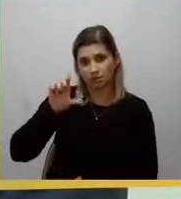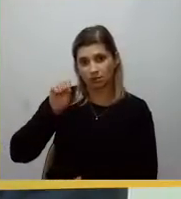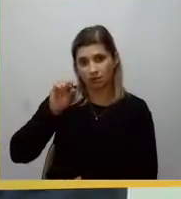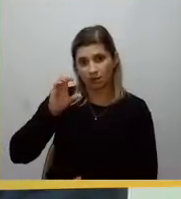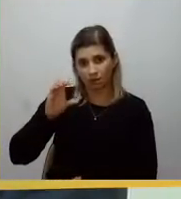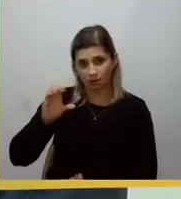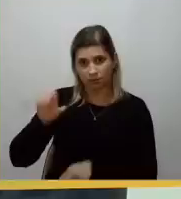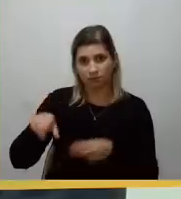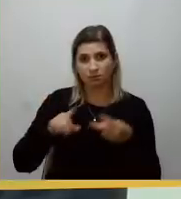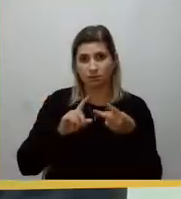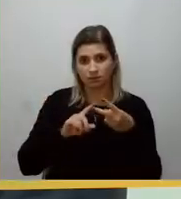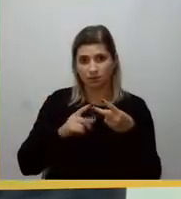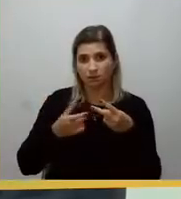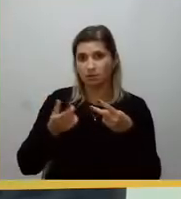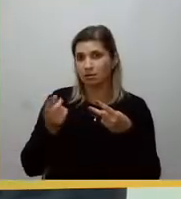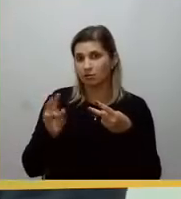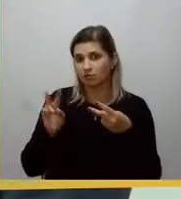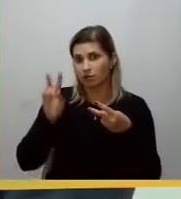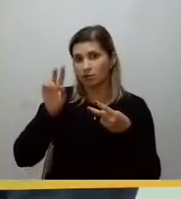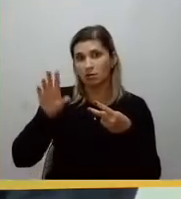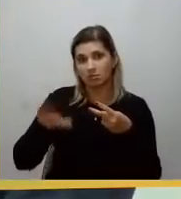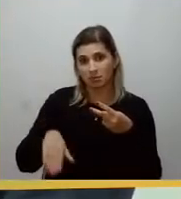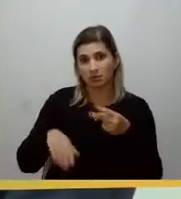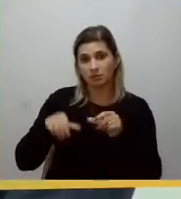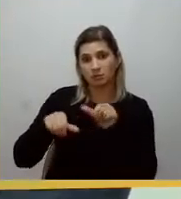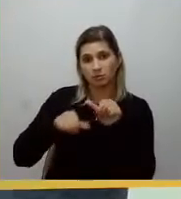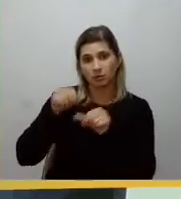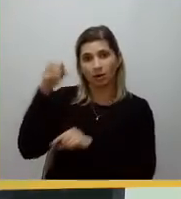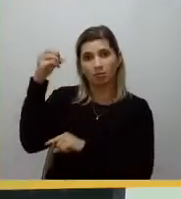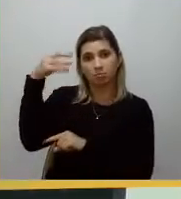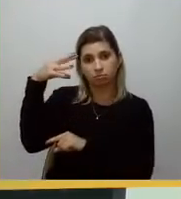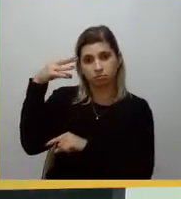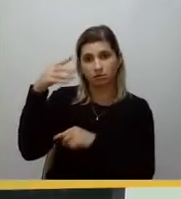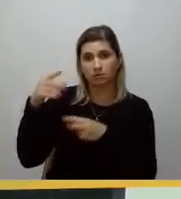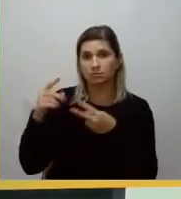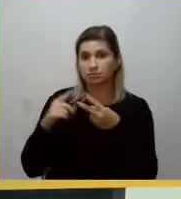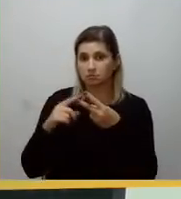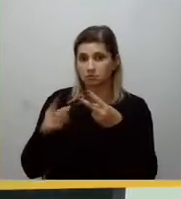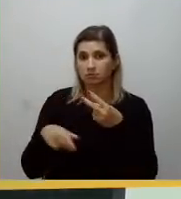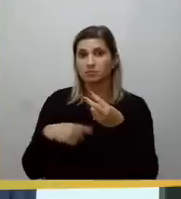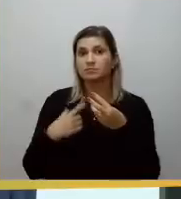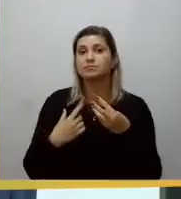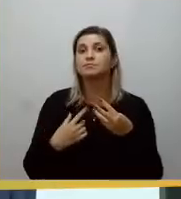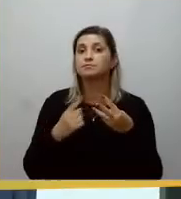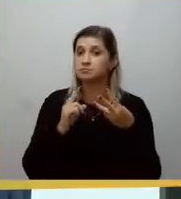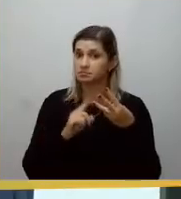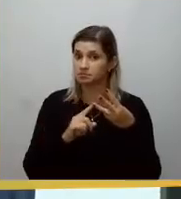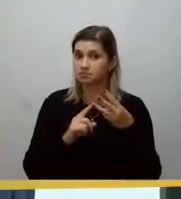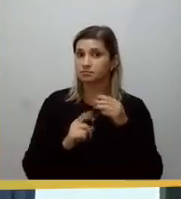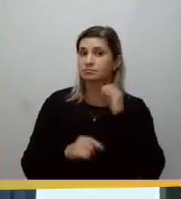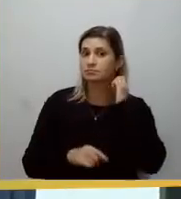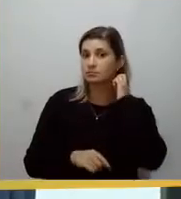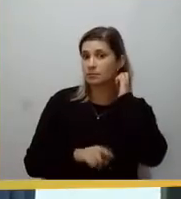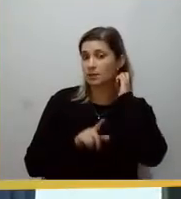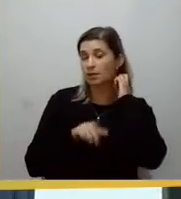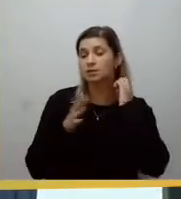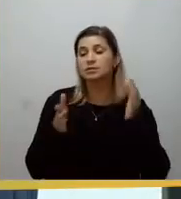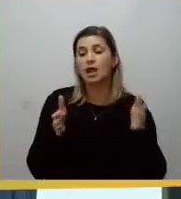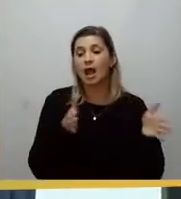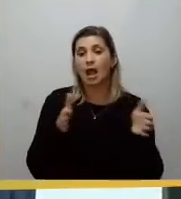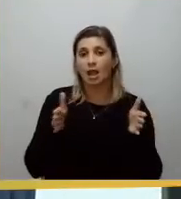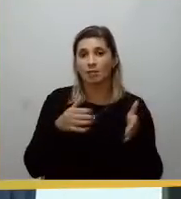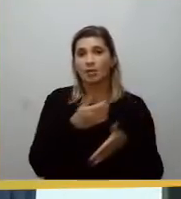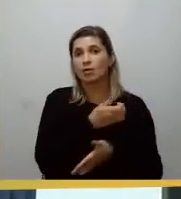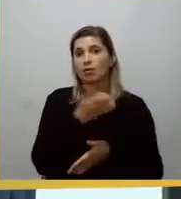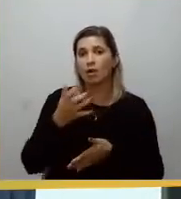mínimo é a troca de lâmpadas. Essa era licitada por um terceiro que a Celesc não fazia. E na época, qual a secretaria que